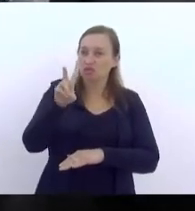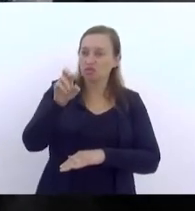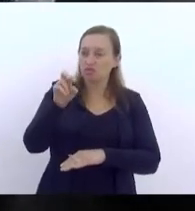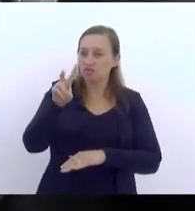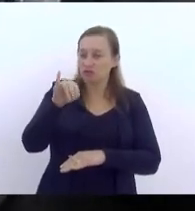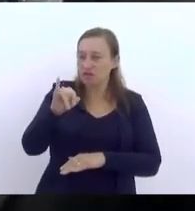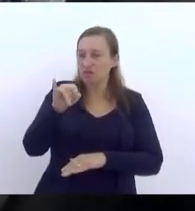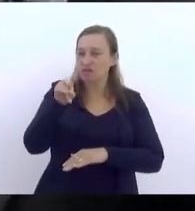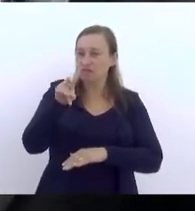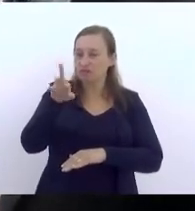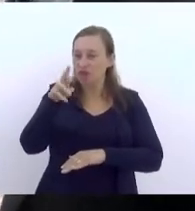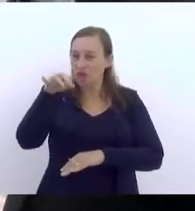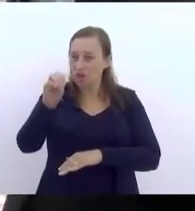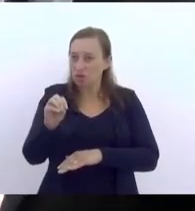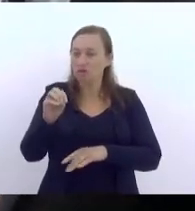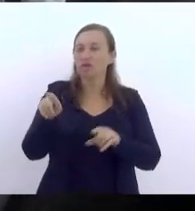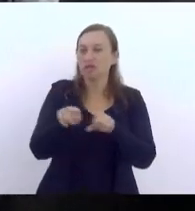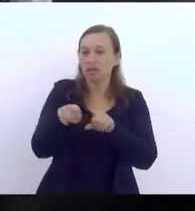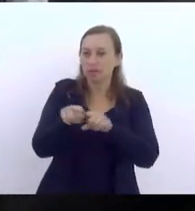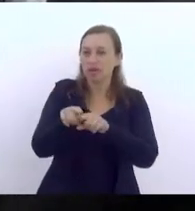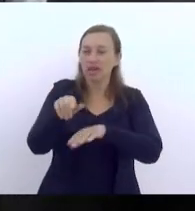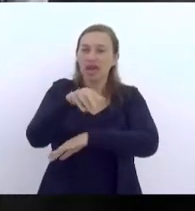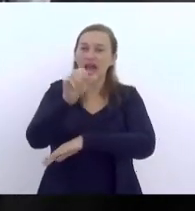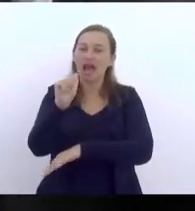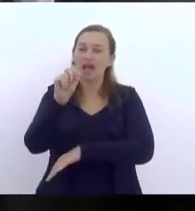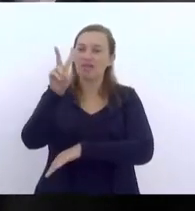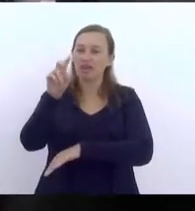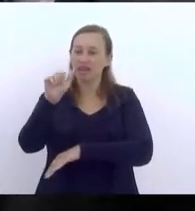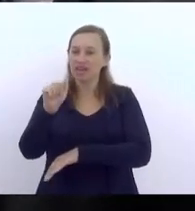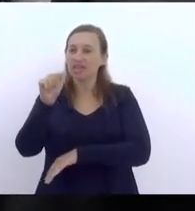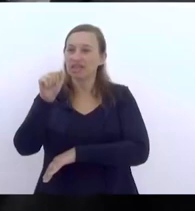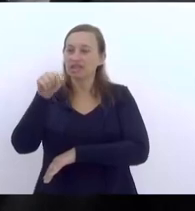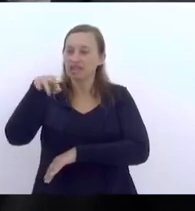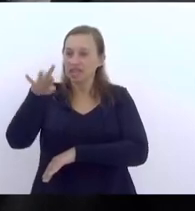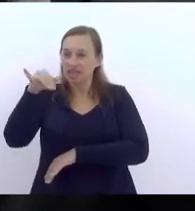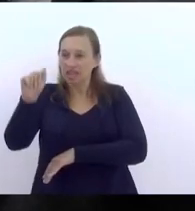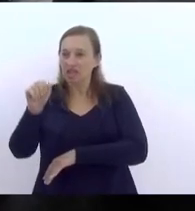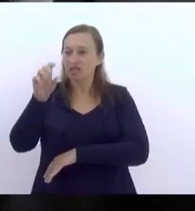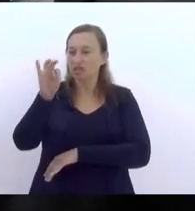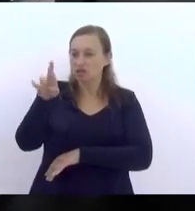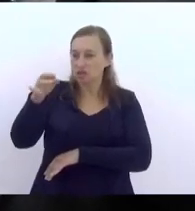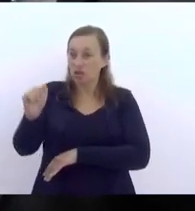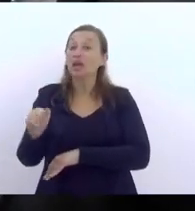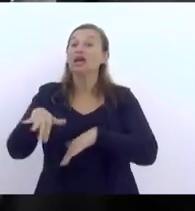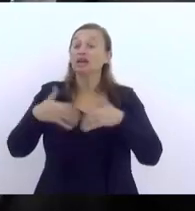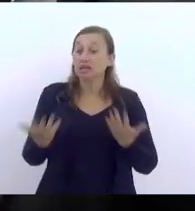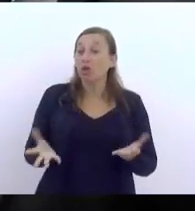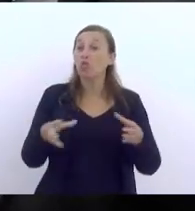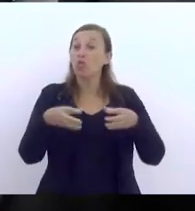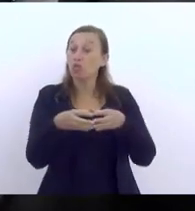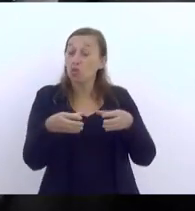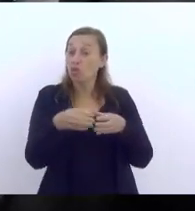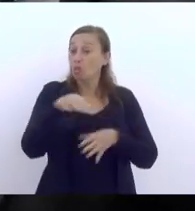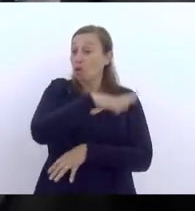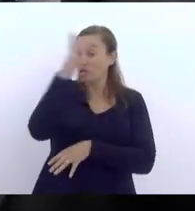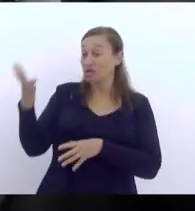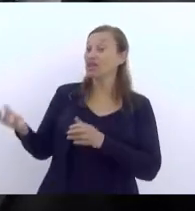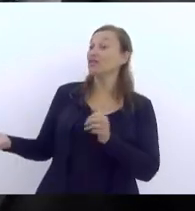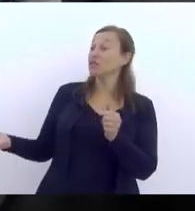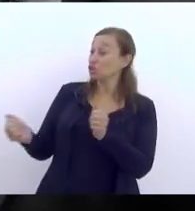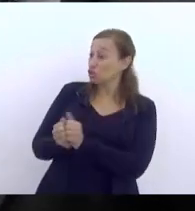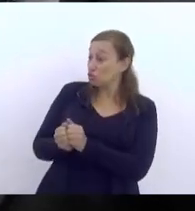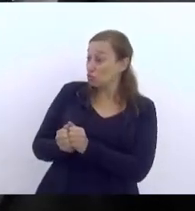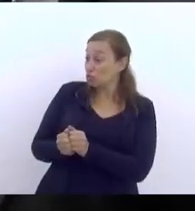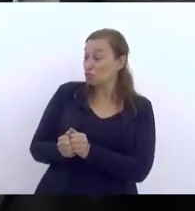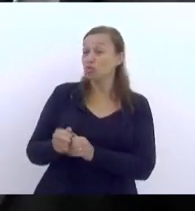Castro e Avenida Nossa Senhora de Copacabana. Portanto, o Grupo Arco-Íris participou, convocou, o